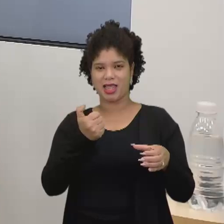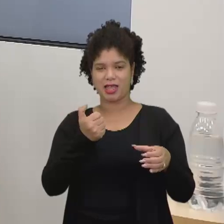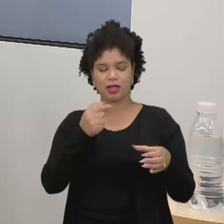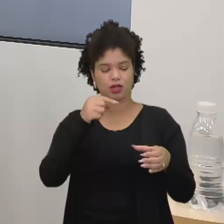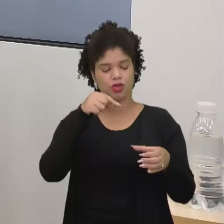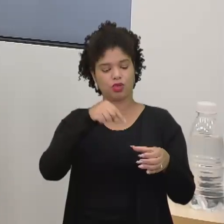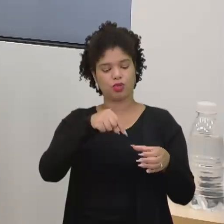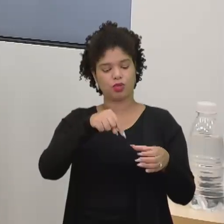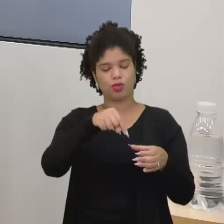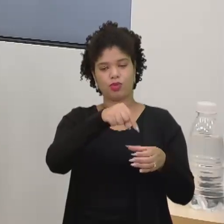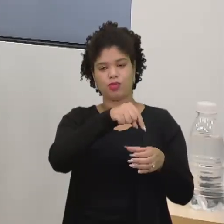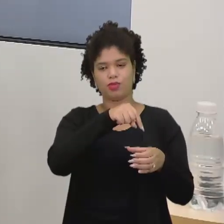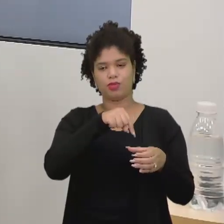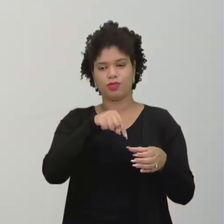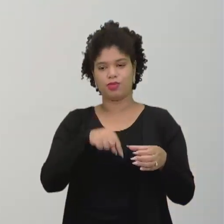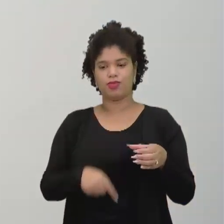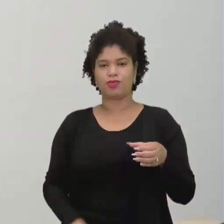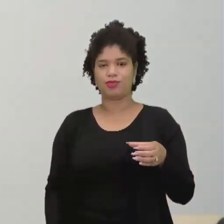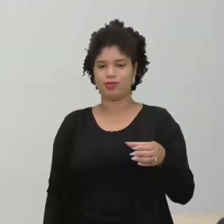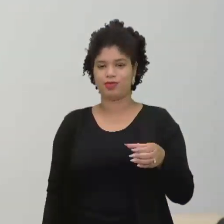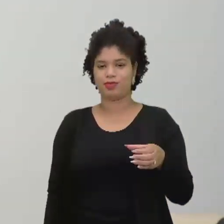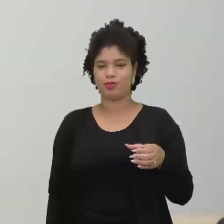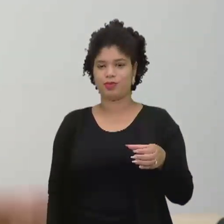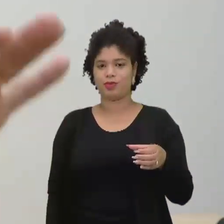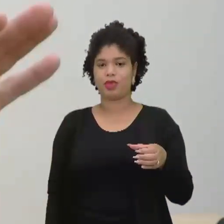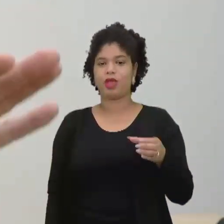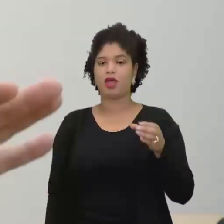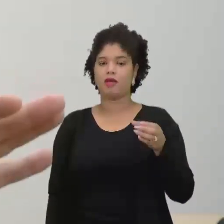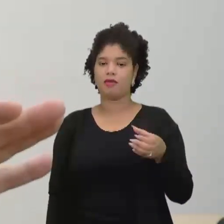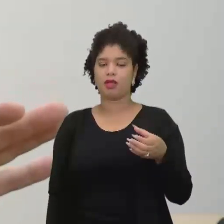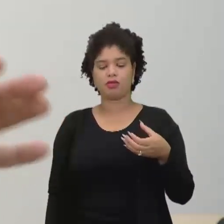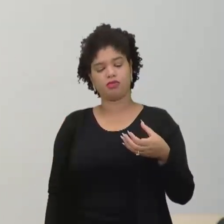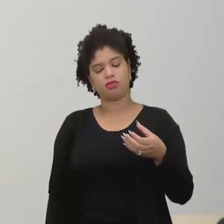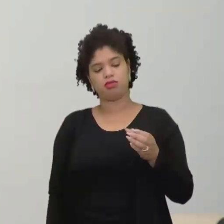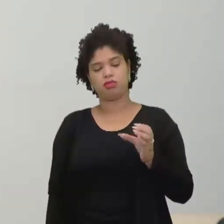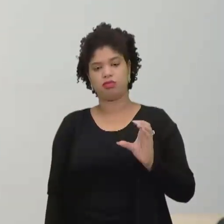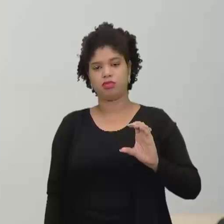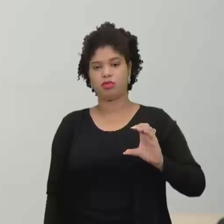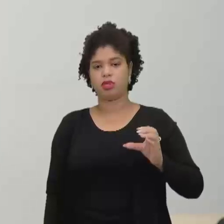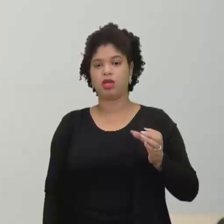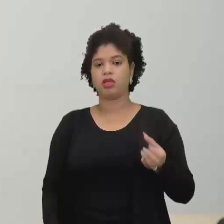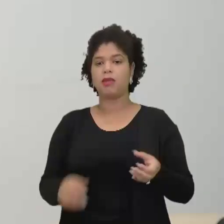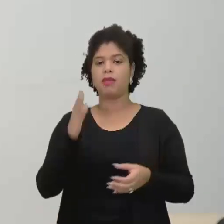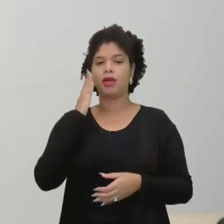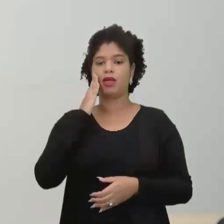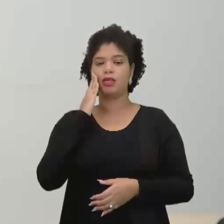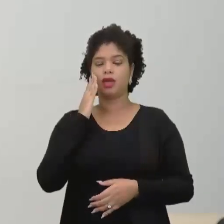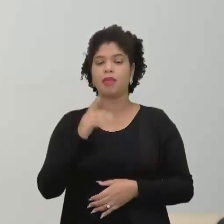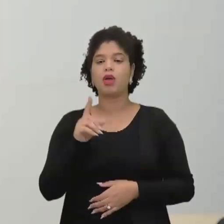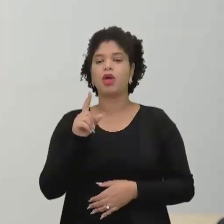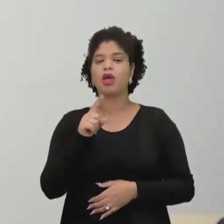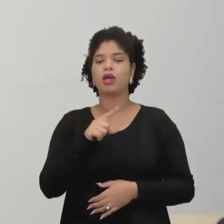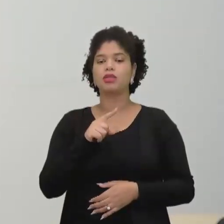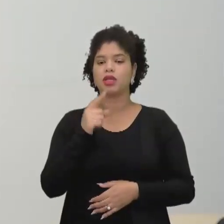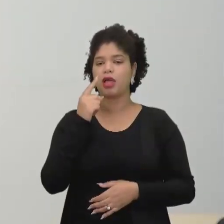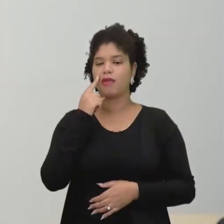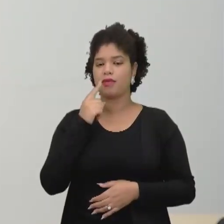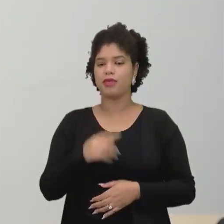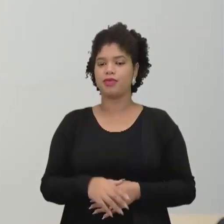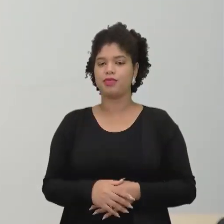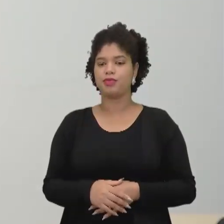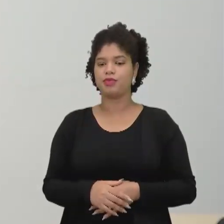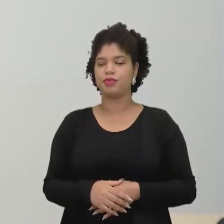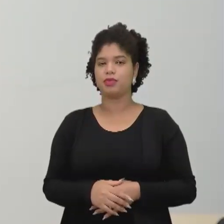copo. E nesse meu porta-caneta eu tenho nitidamente o que é uma circunferência e o que é um círculo. Vou mostrar pra vocês, ó. Essa parte aqui